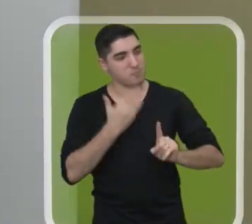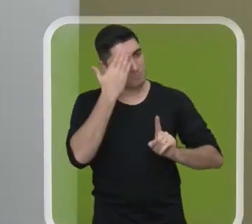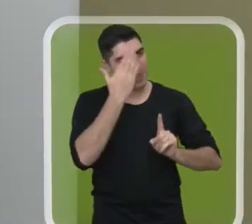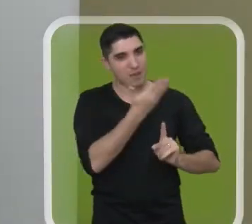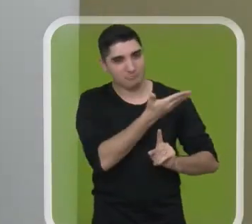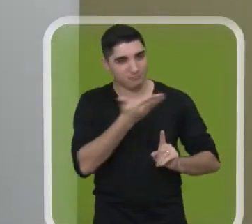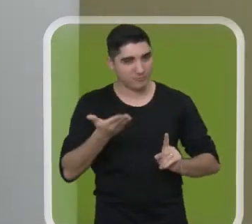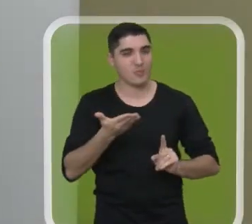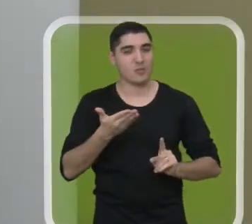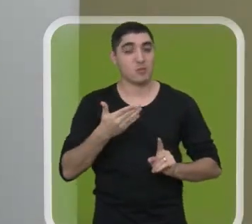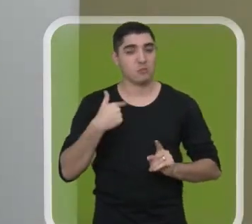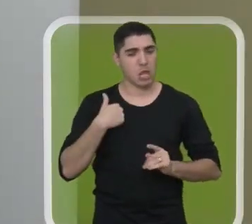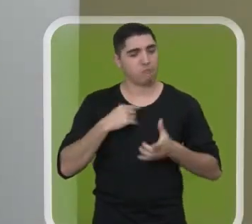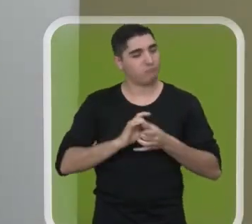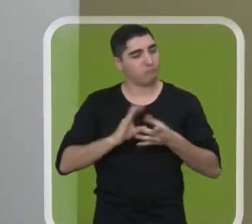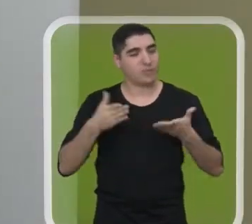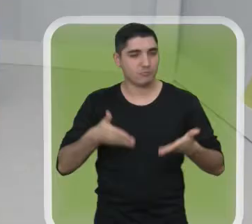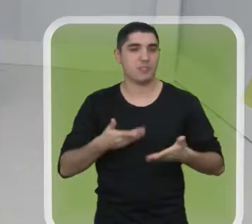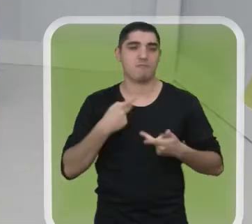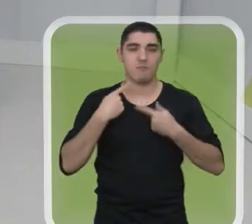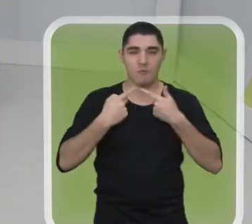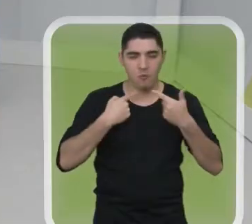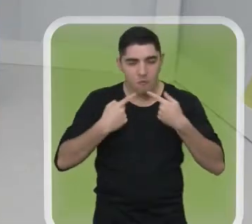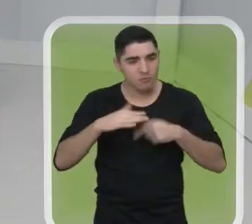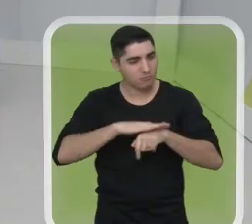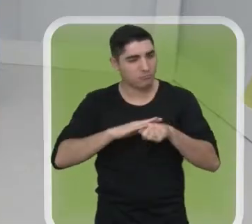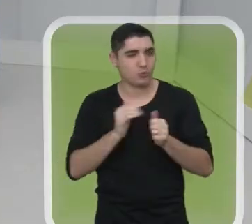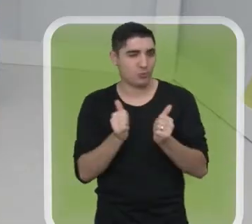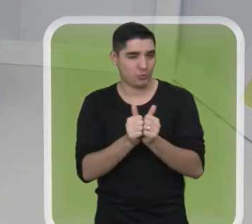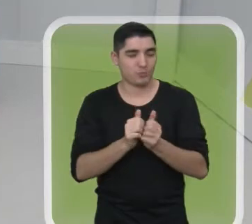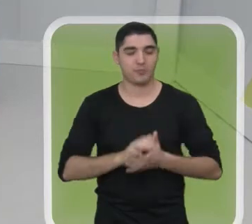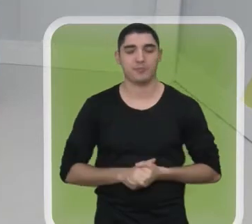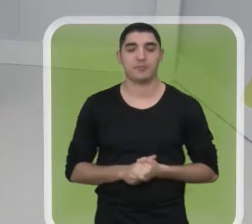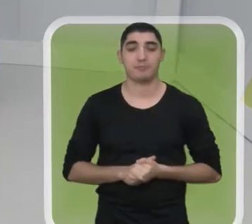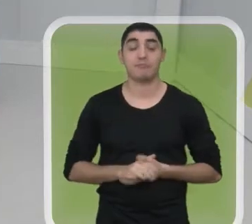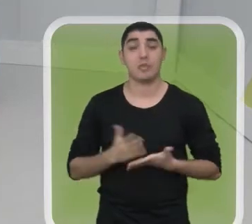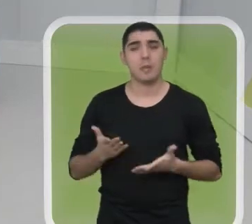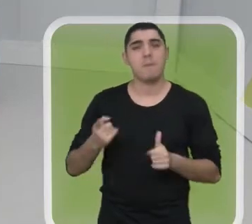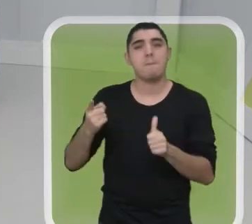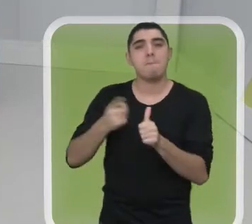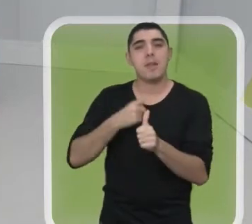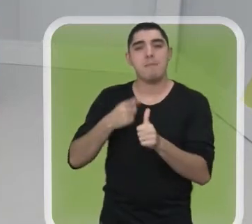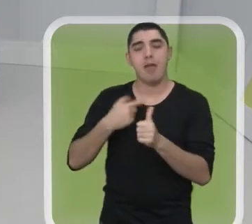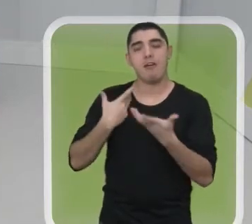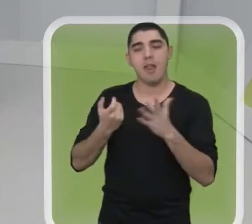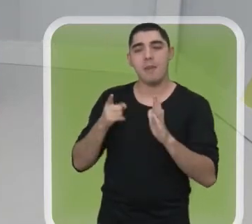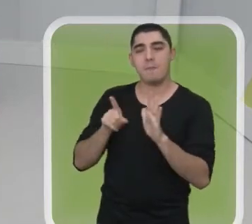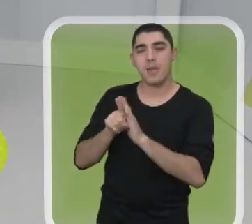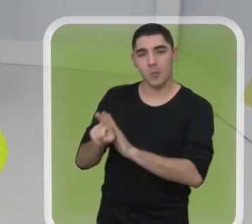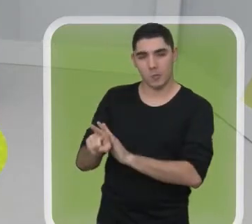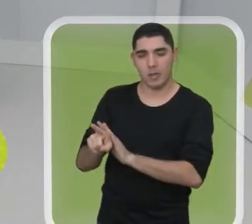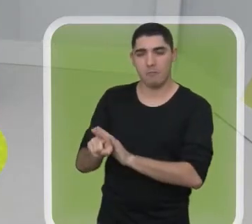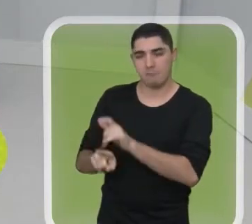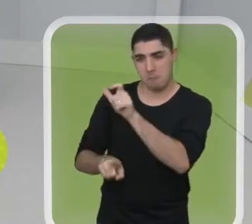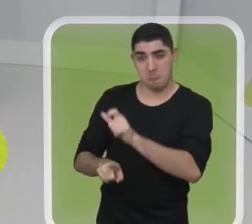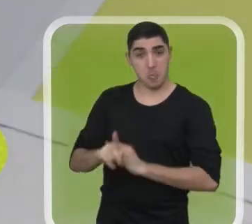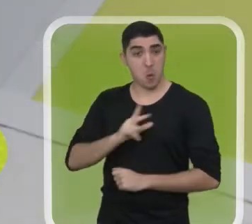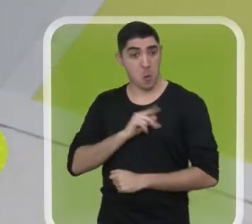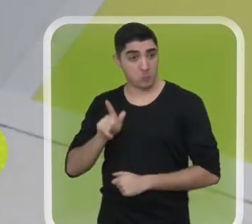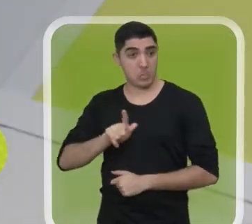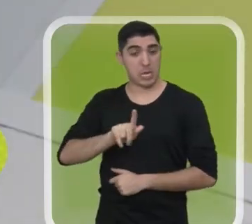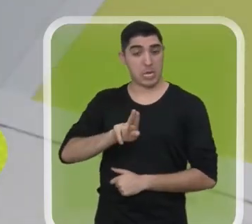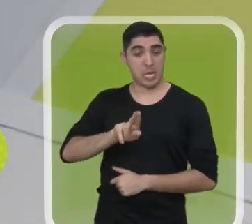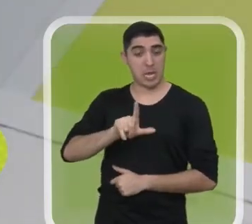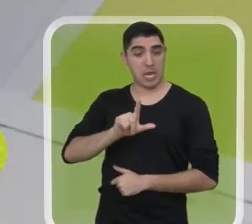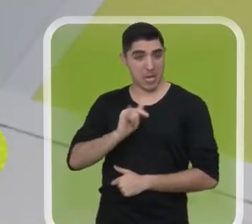assistindo, estamos à disposição. Doutor, primeiro queria que o senhor levantasse a bola. Às vezes o pessoal olha, doutor Guilherme Bellini está